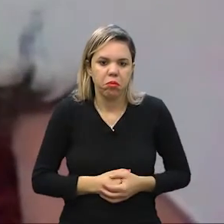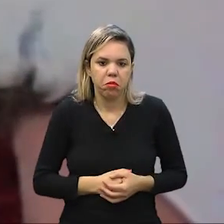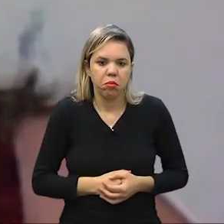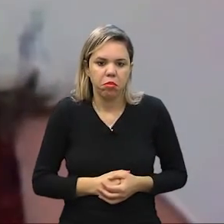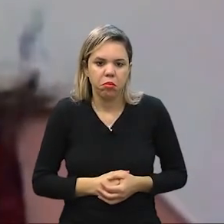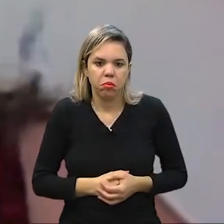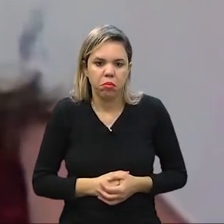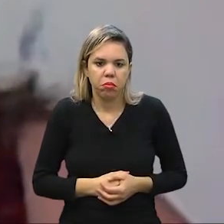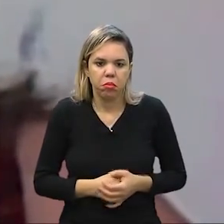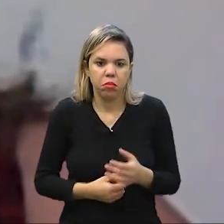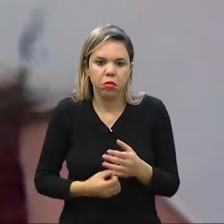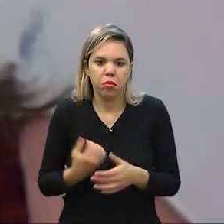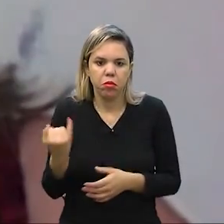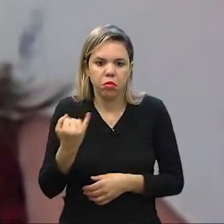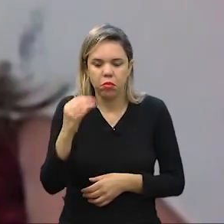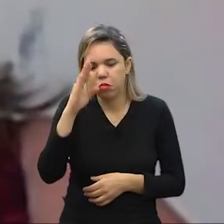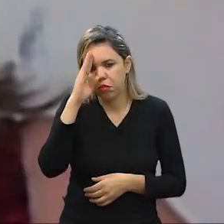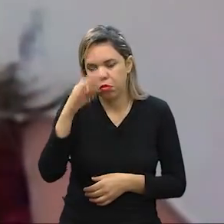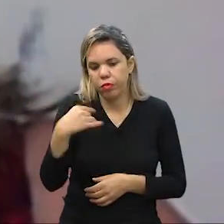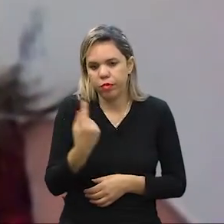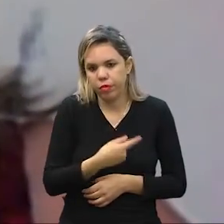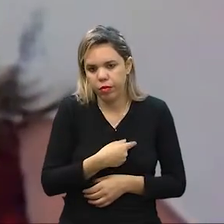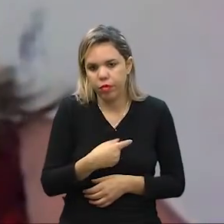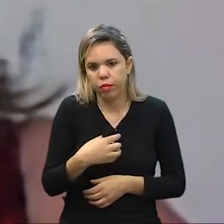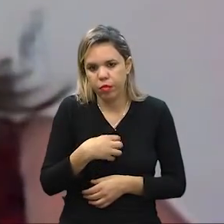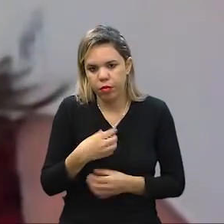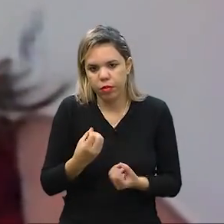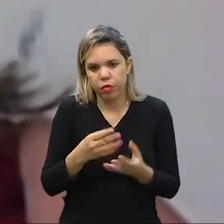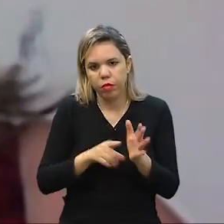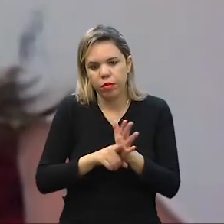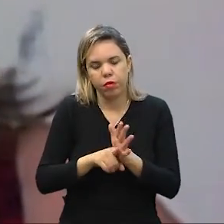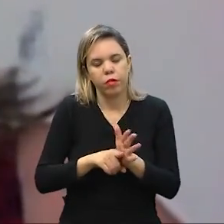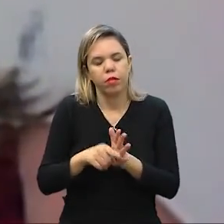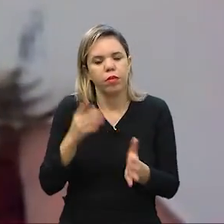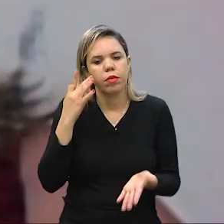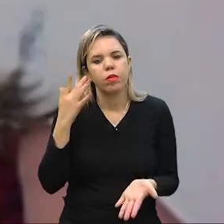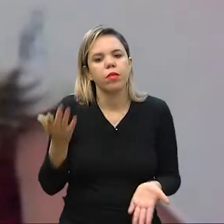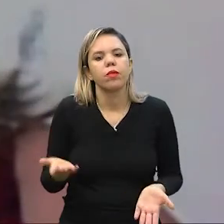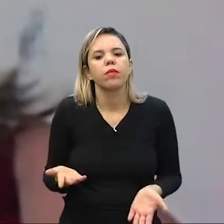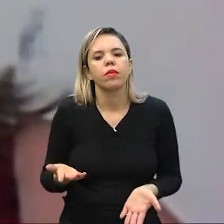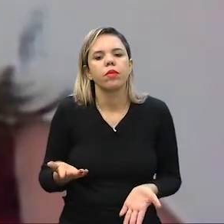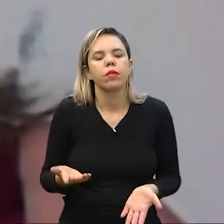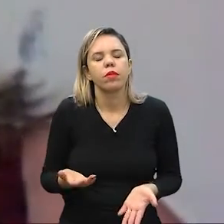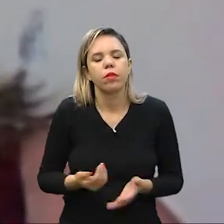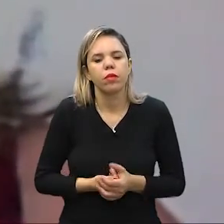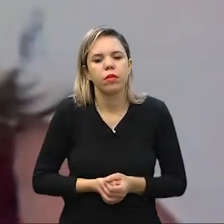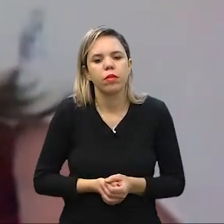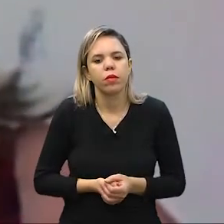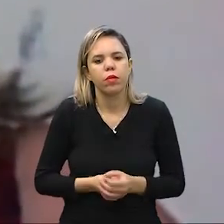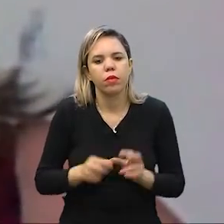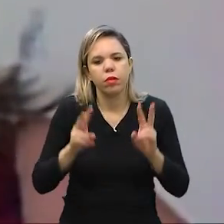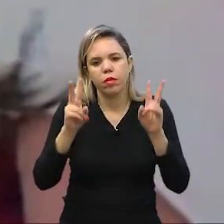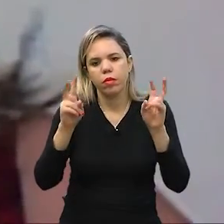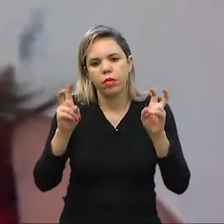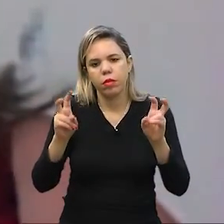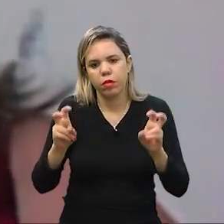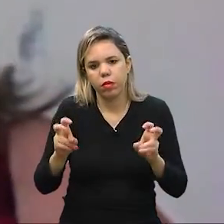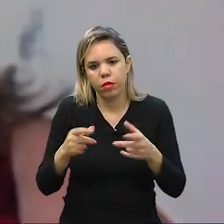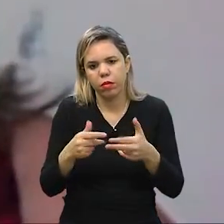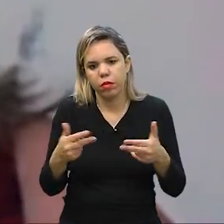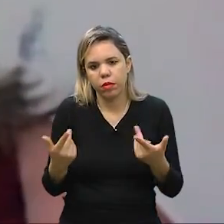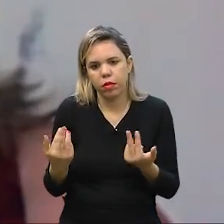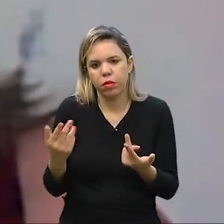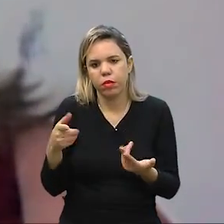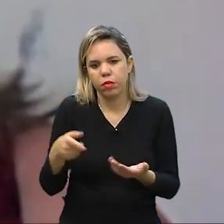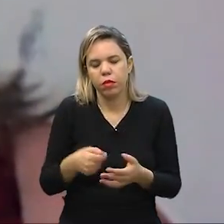Então, o fundamental é a gente se informar, eu acho. Estarmos informados sobre questões